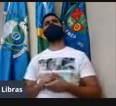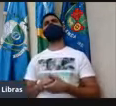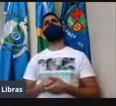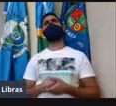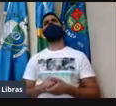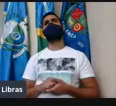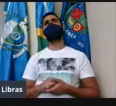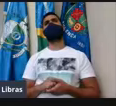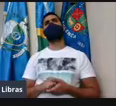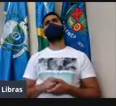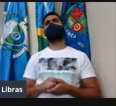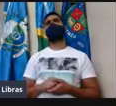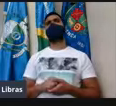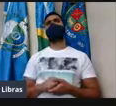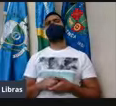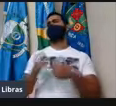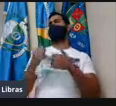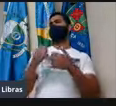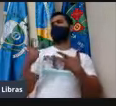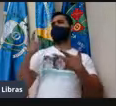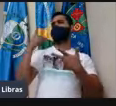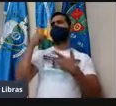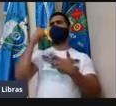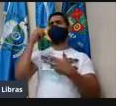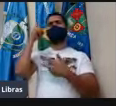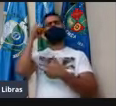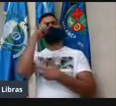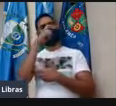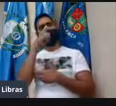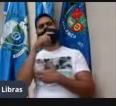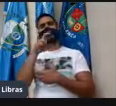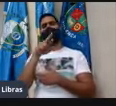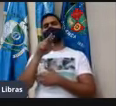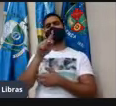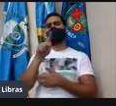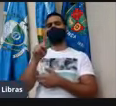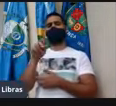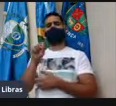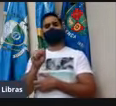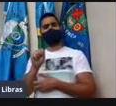muito tumultuado para os RPPS